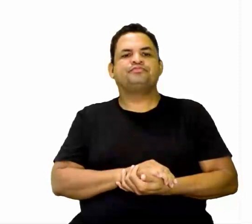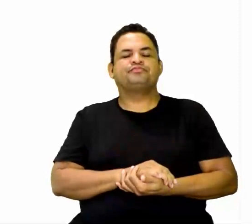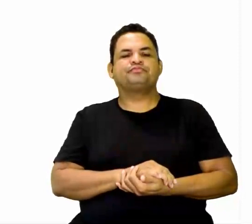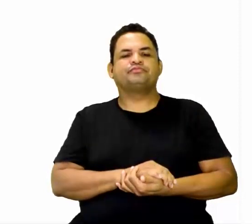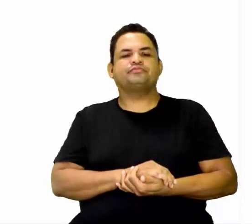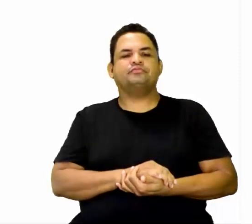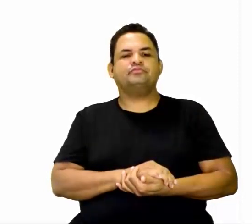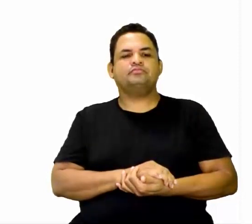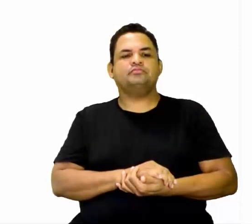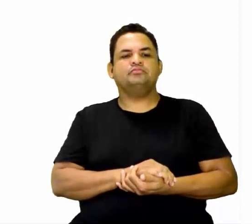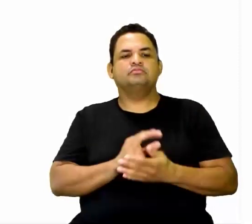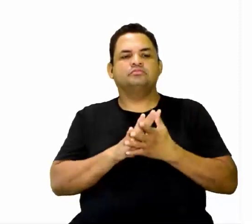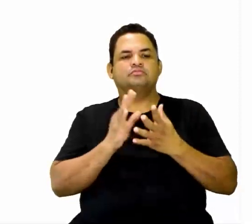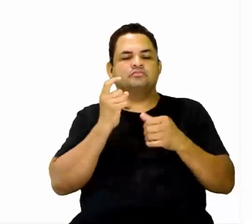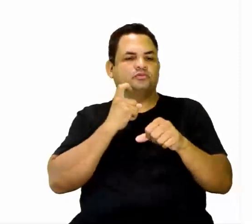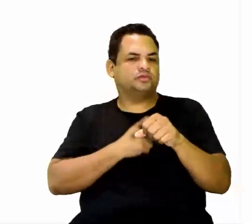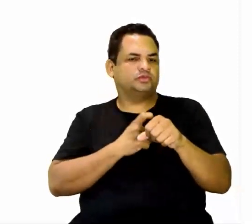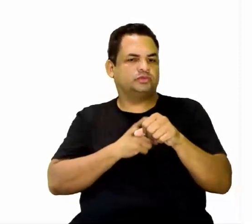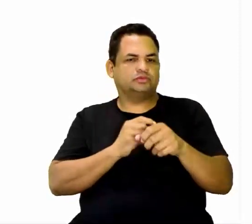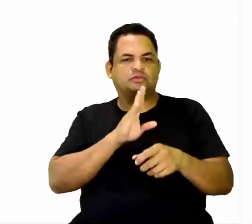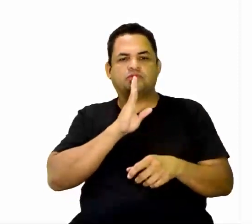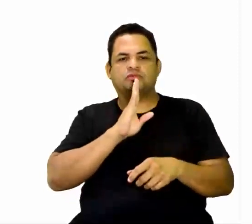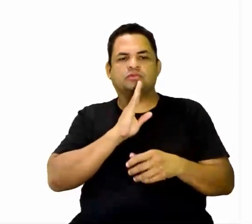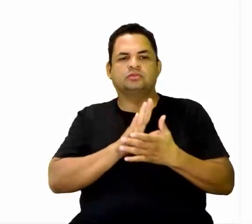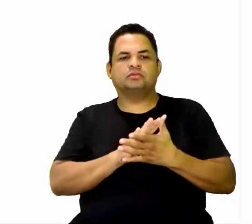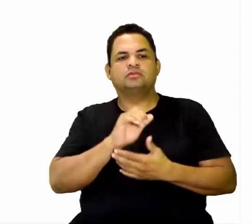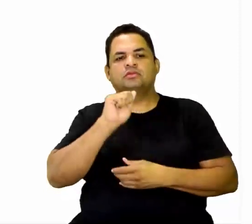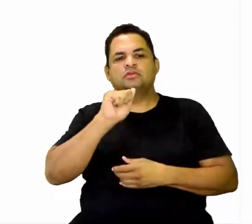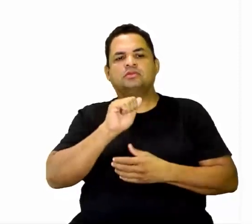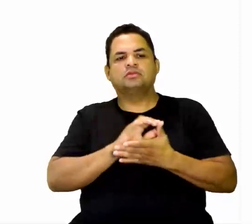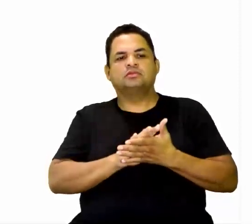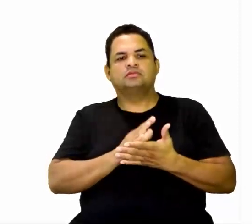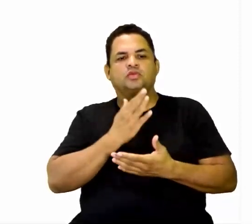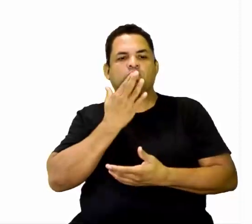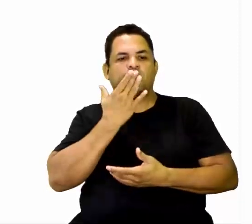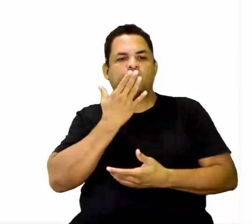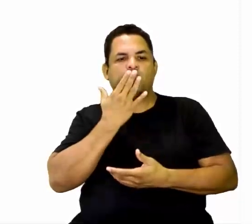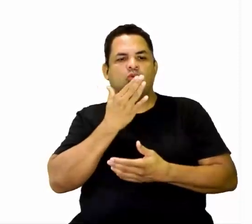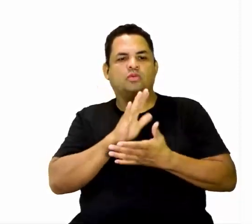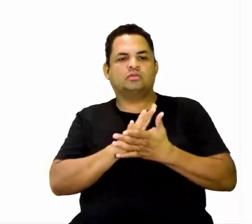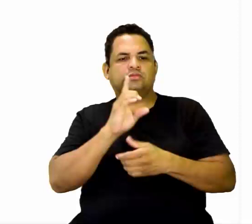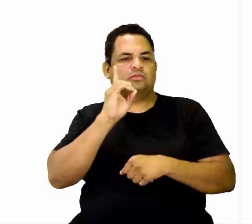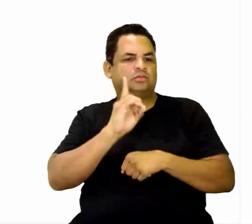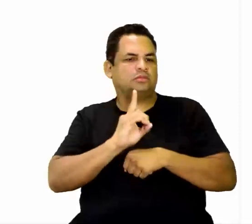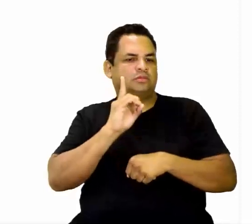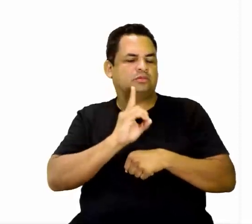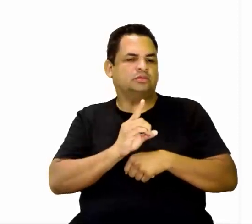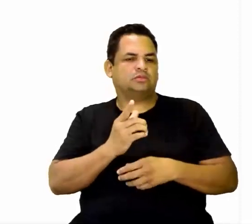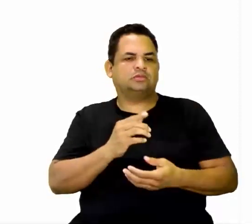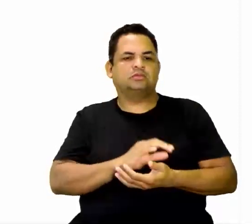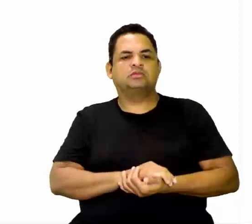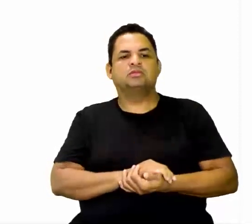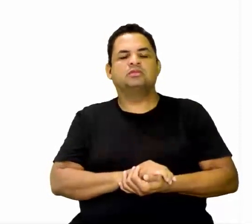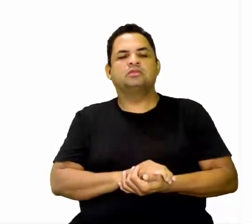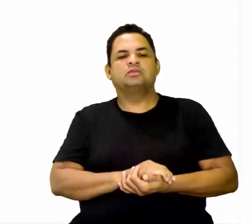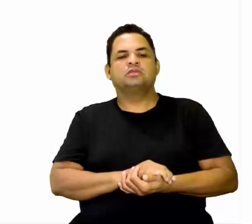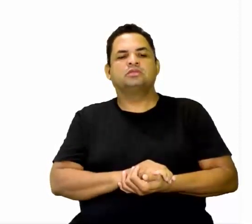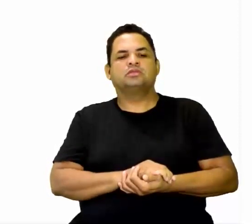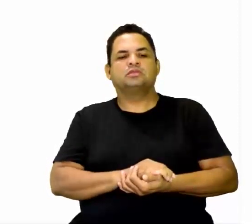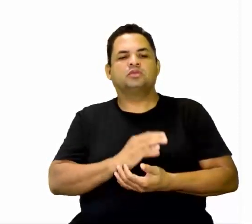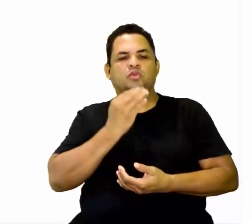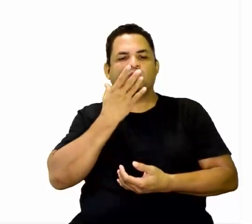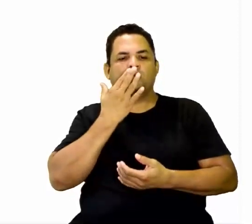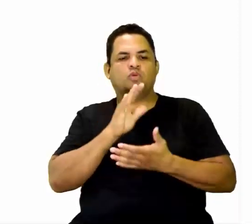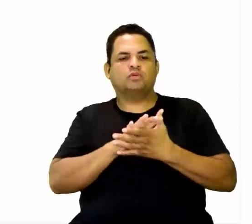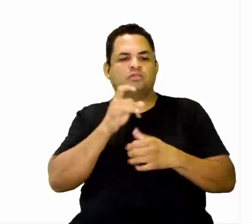sólida de substância conhecida? Letra A seria cor e densidade. Letra B, cor